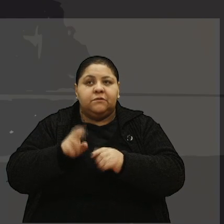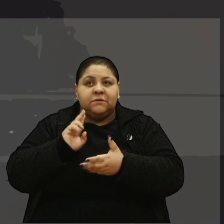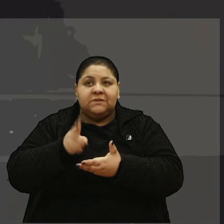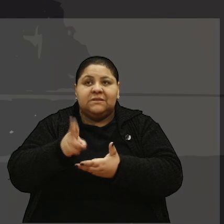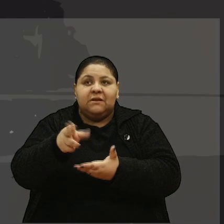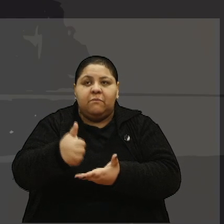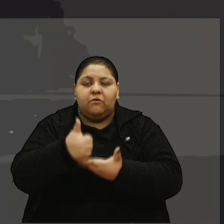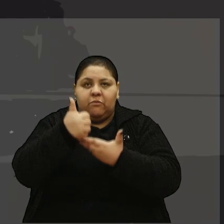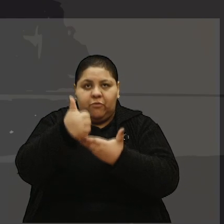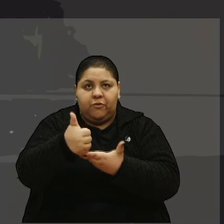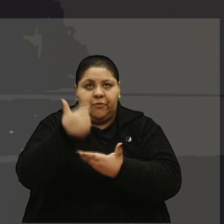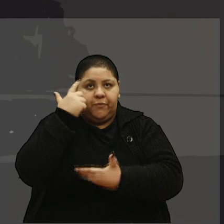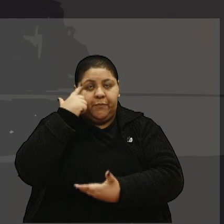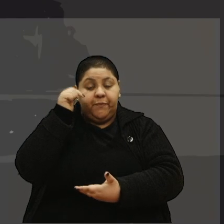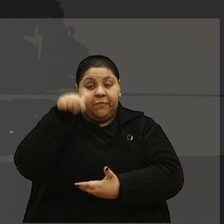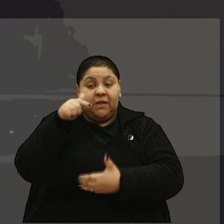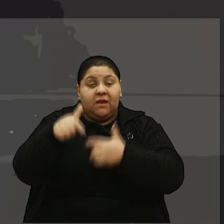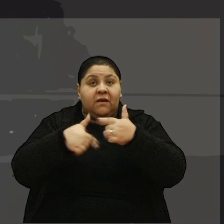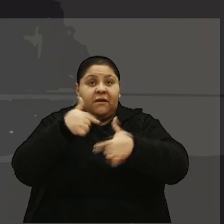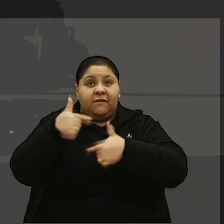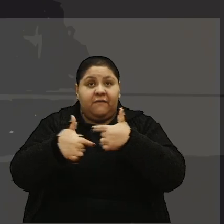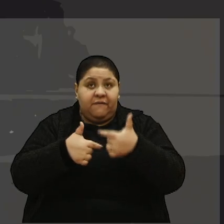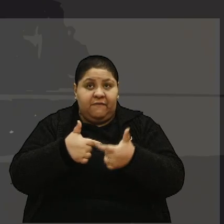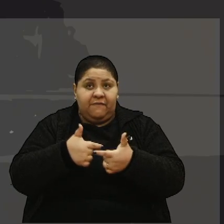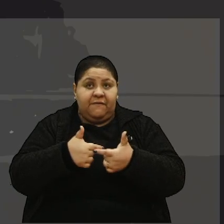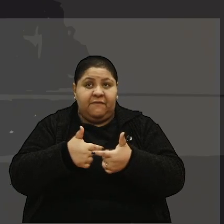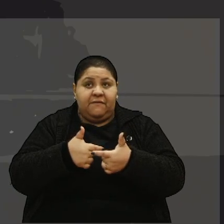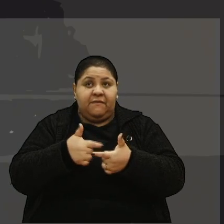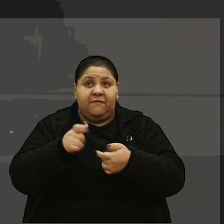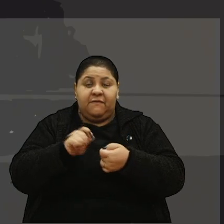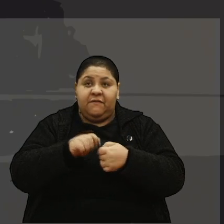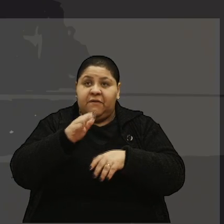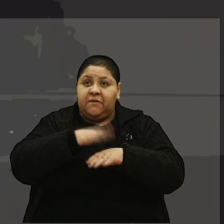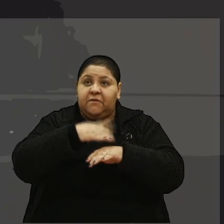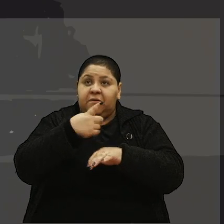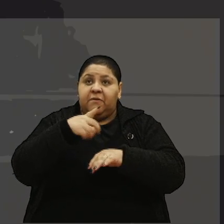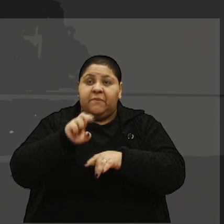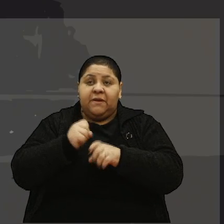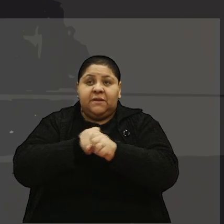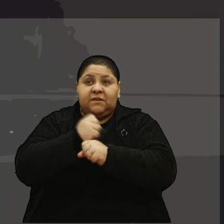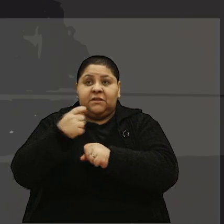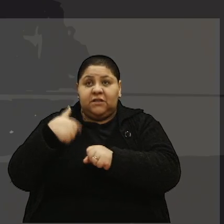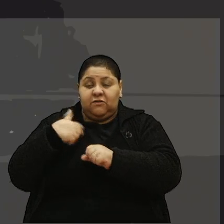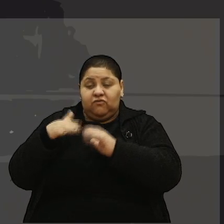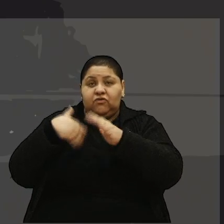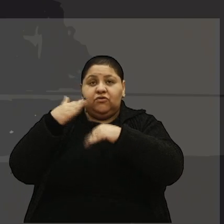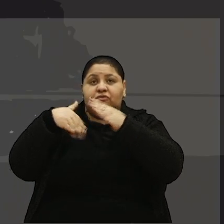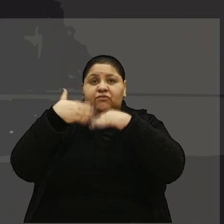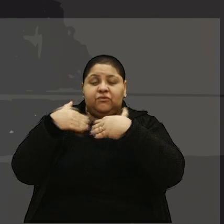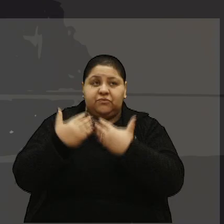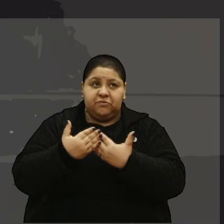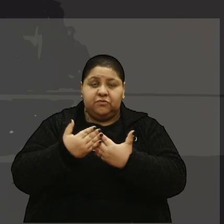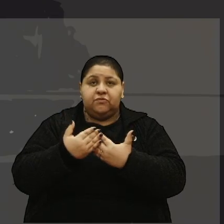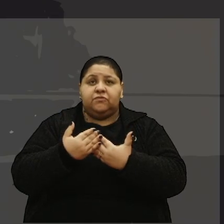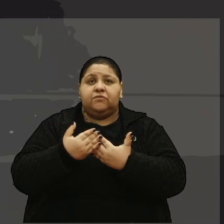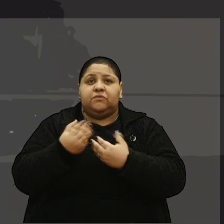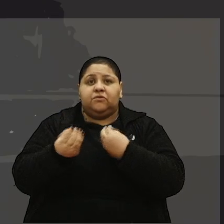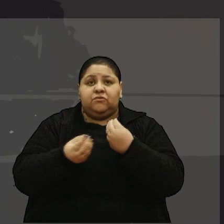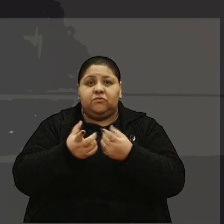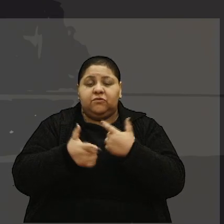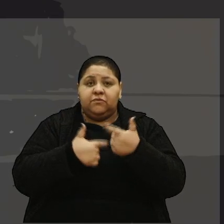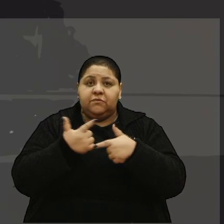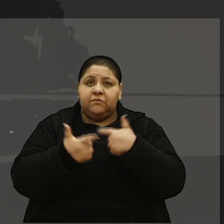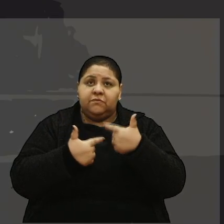apoio. Esse trabalho, na verdade, faz mais de 15 anos que desenvolvemos como um